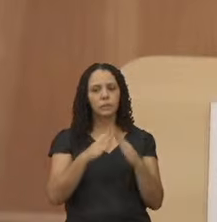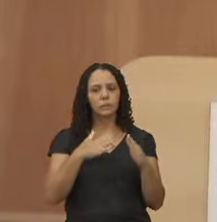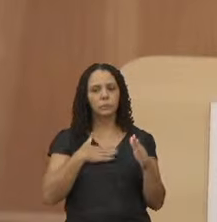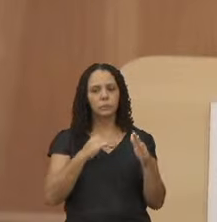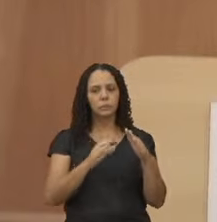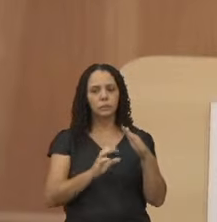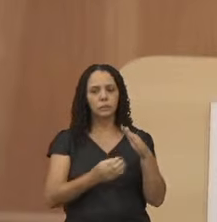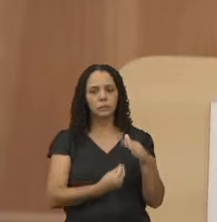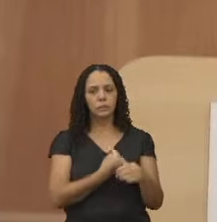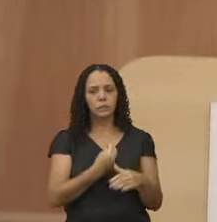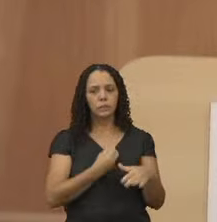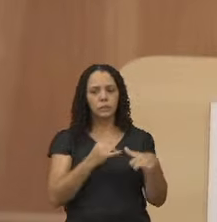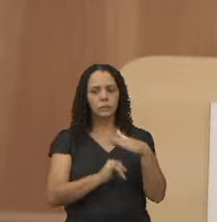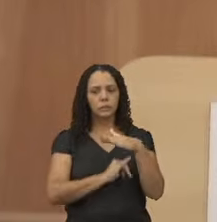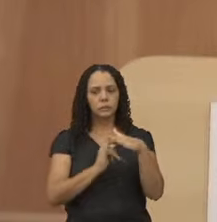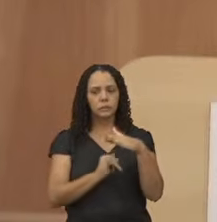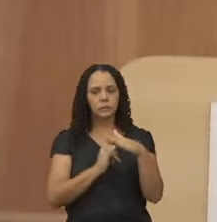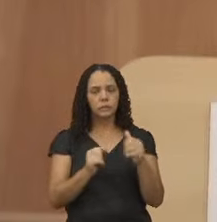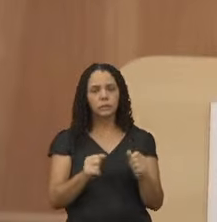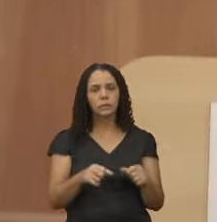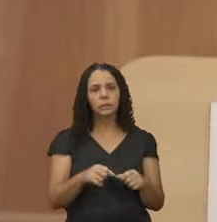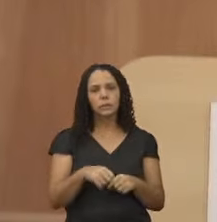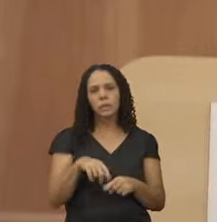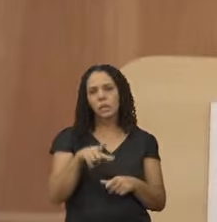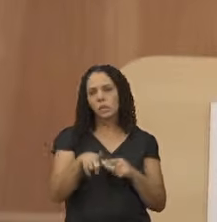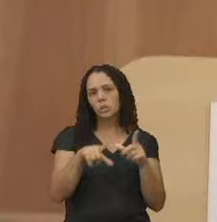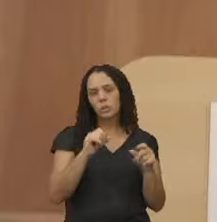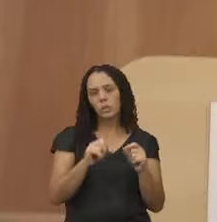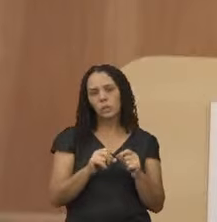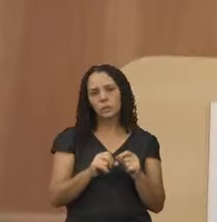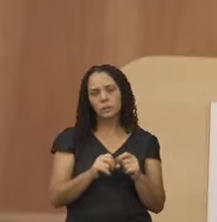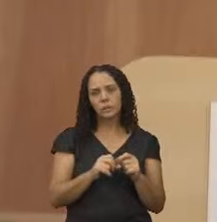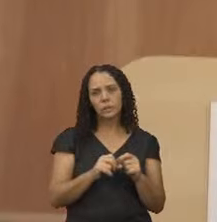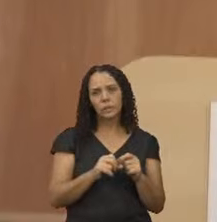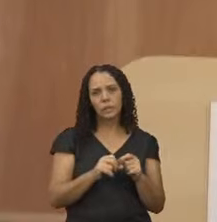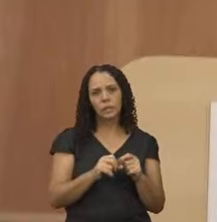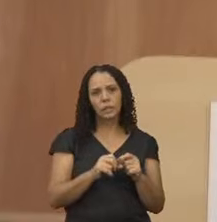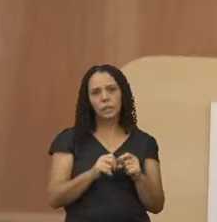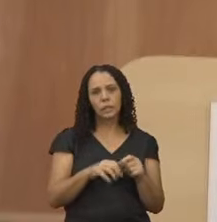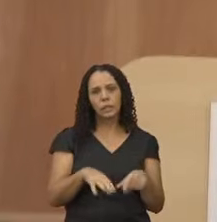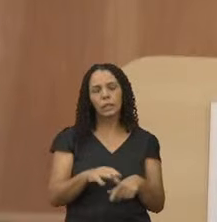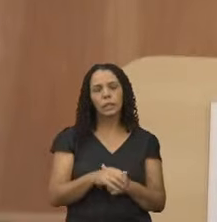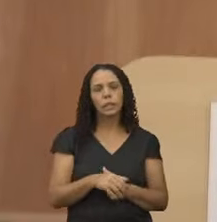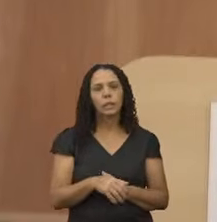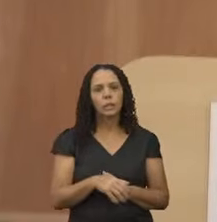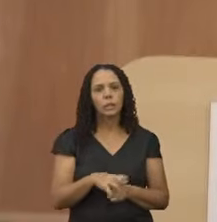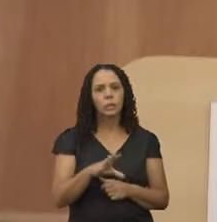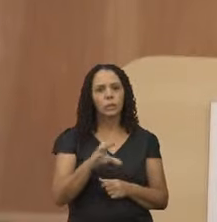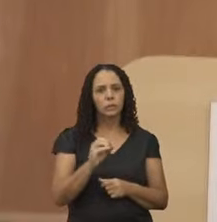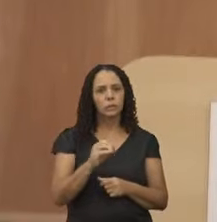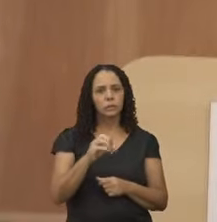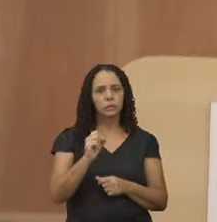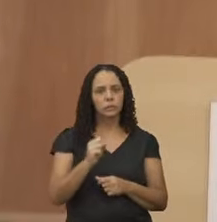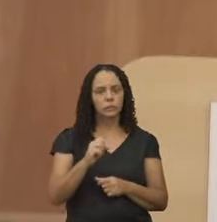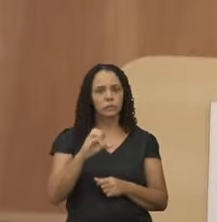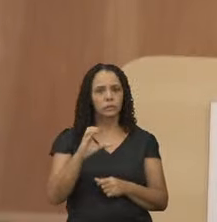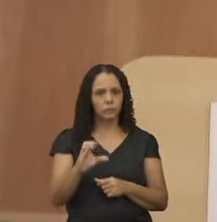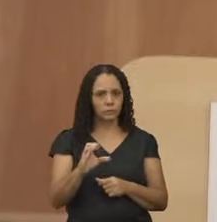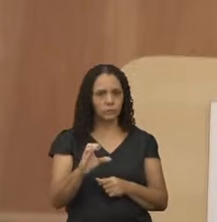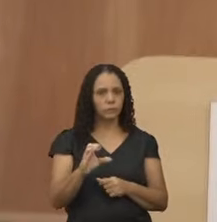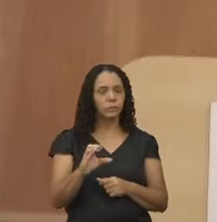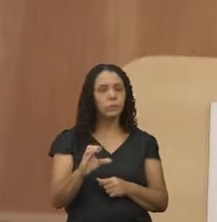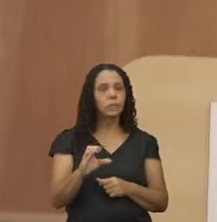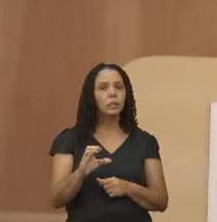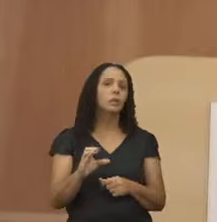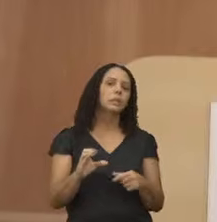que pega organizações da sociedade civil, que recebem alguma capacitação em arquitetura, em engenharia, em construção civil, e bota elas para